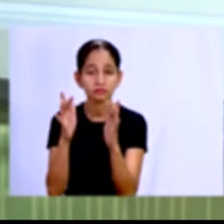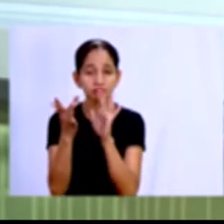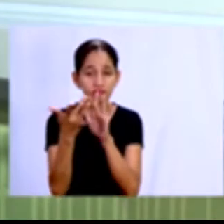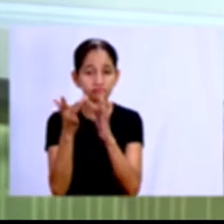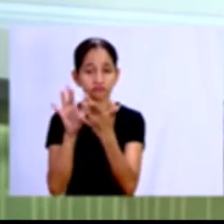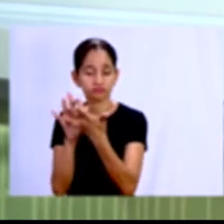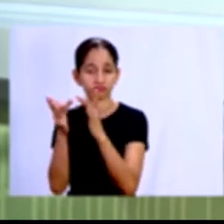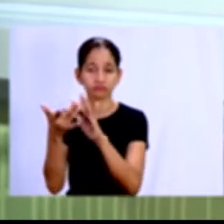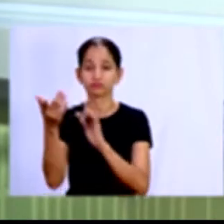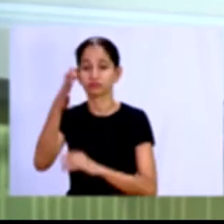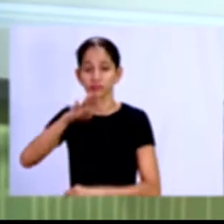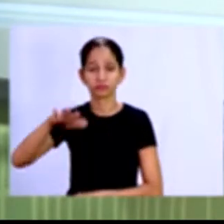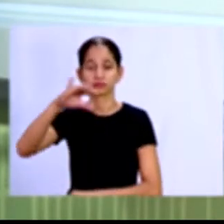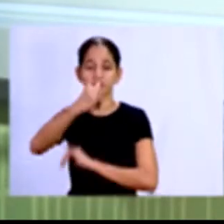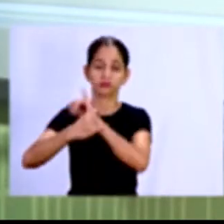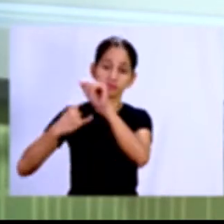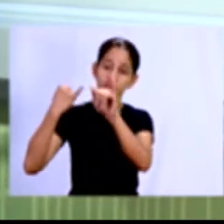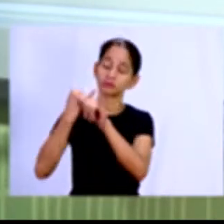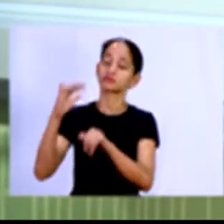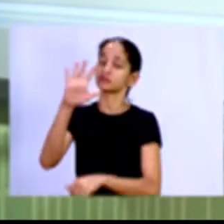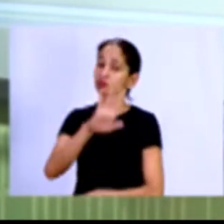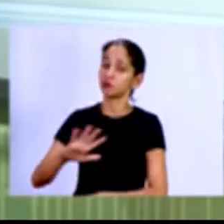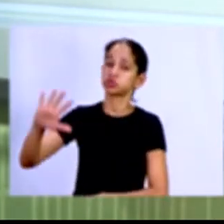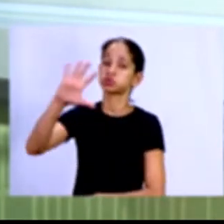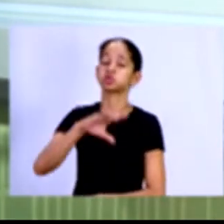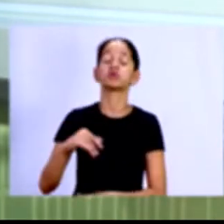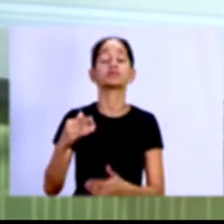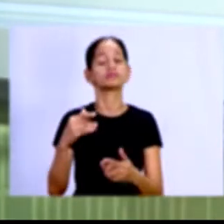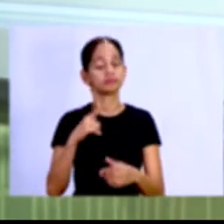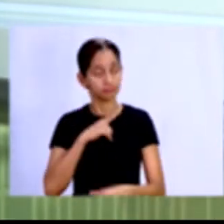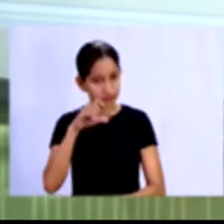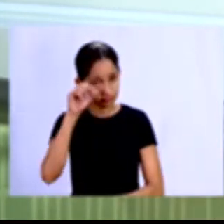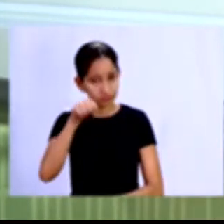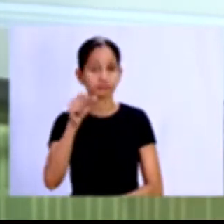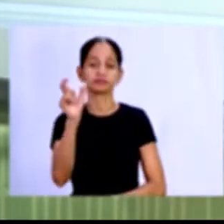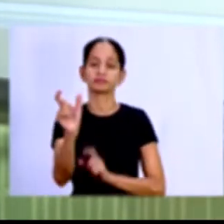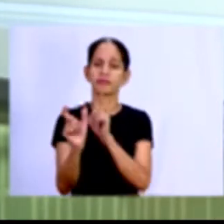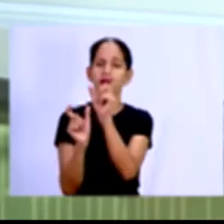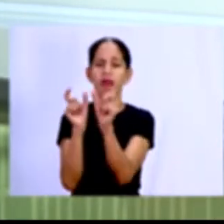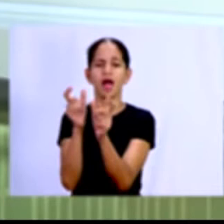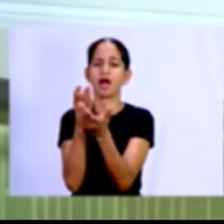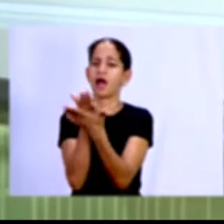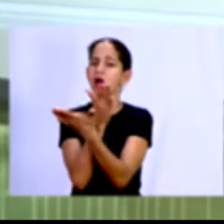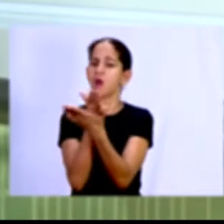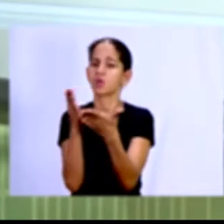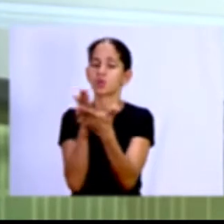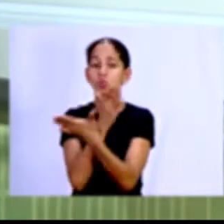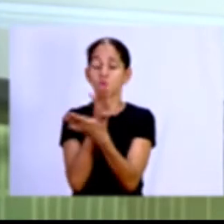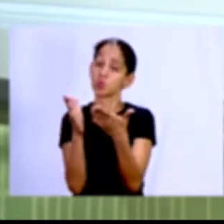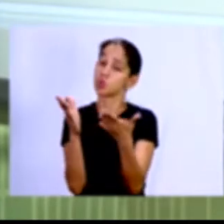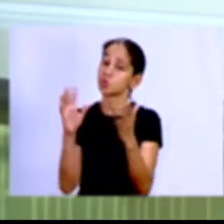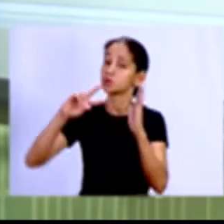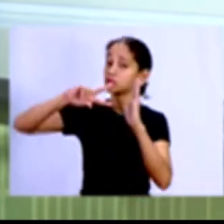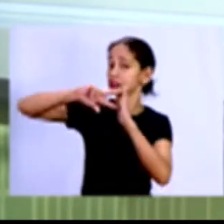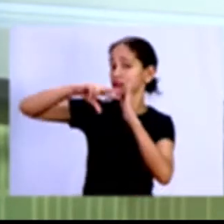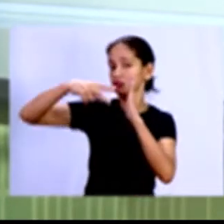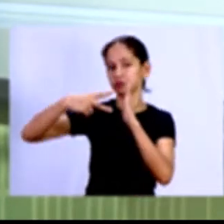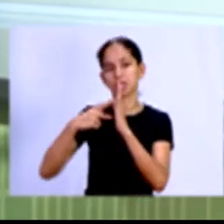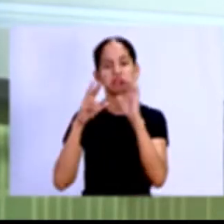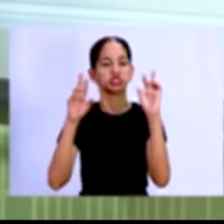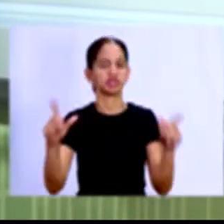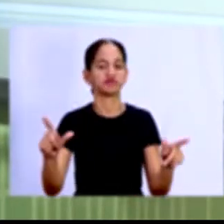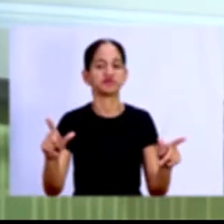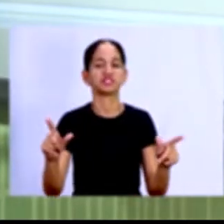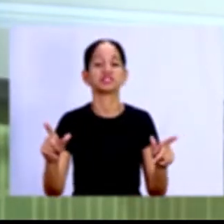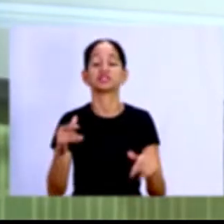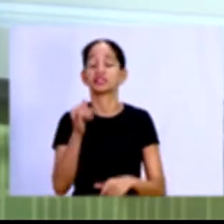virtual. Nesse mundo virtual, as palavras elas ganham um certo peso, né? Tem uma diferença